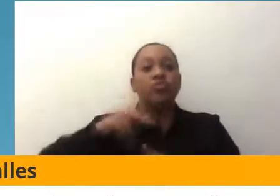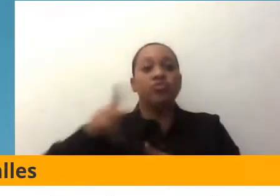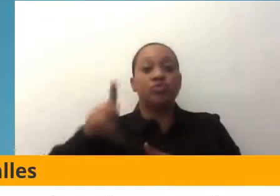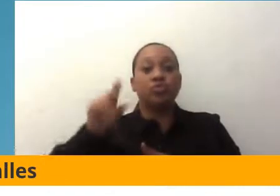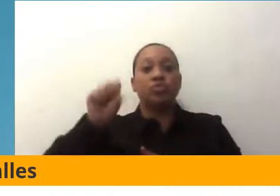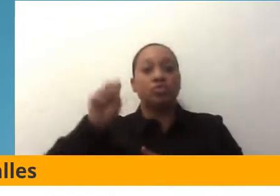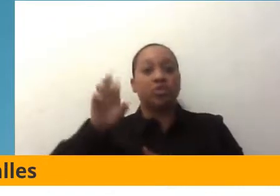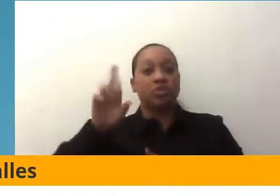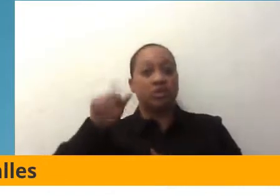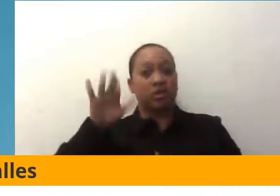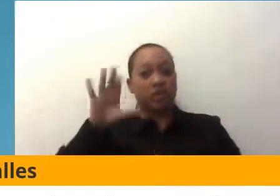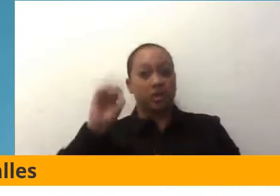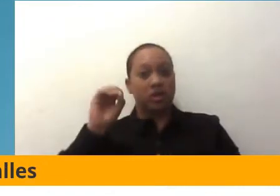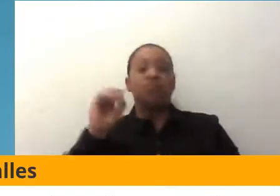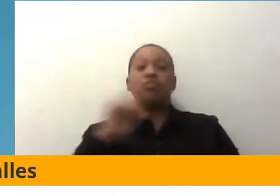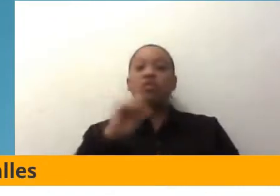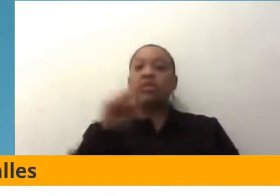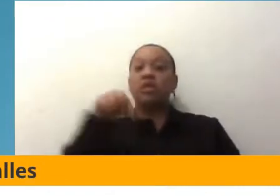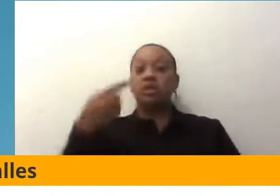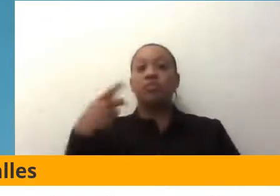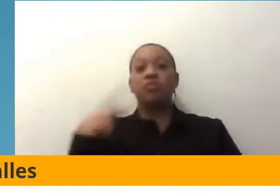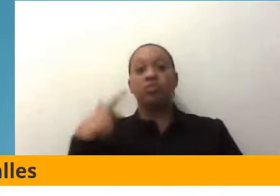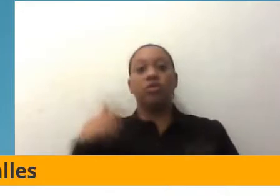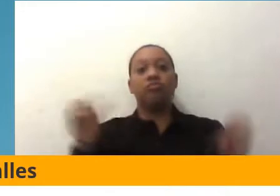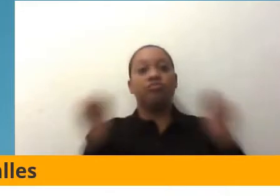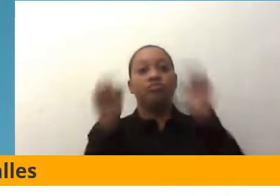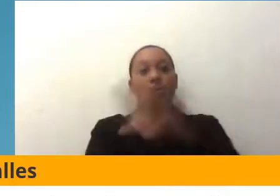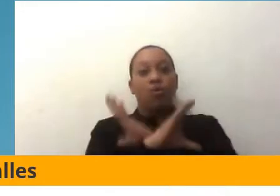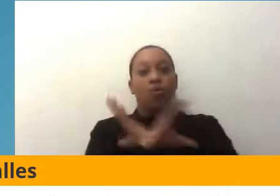concluir a apresentação dele, infelizmente.